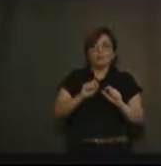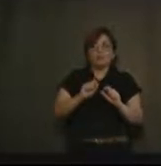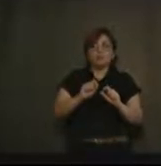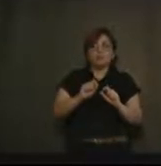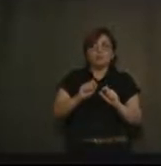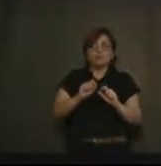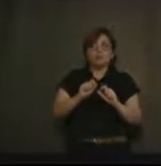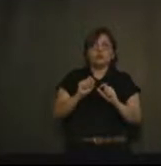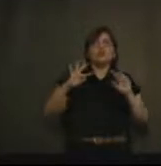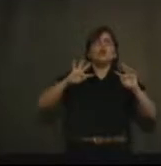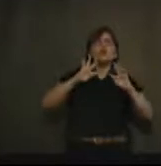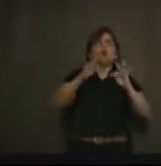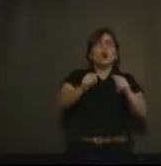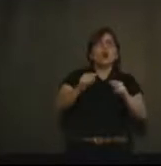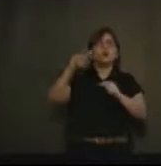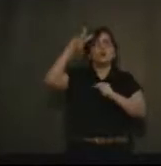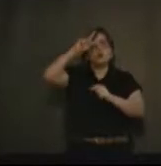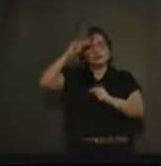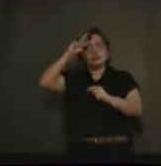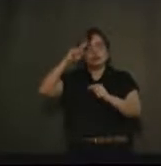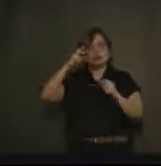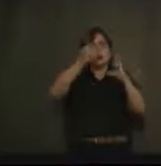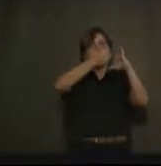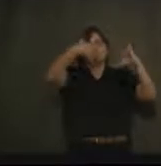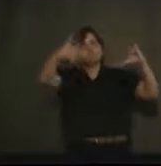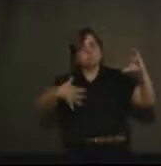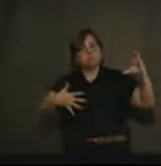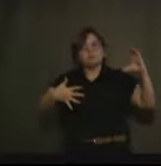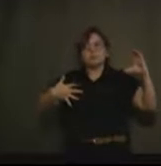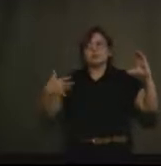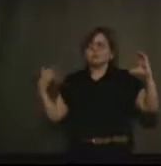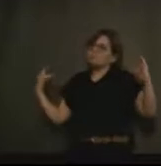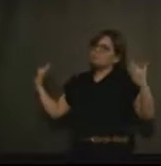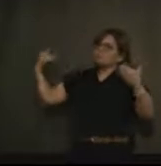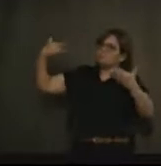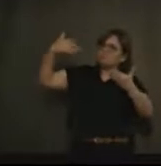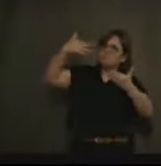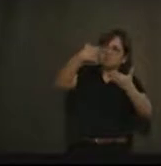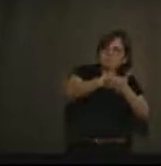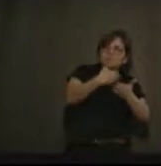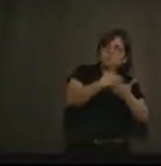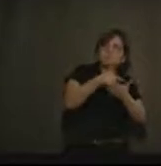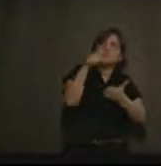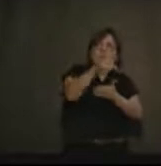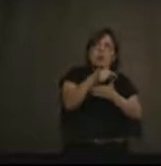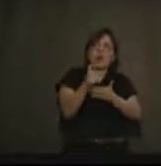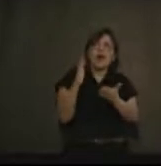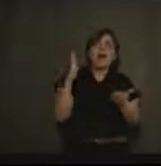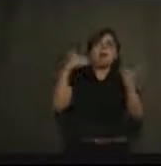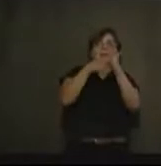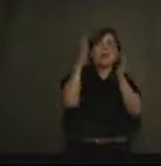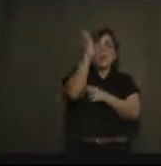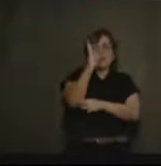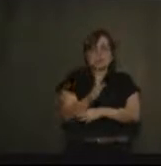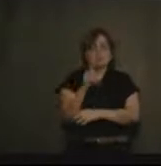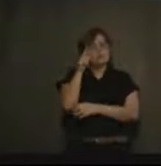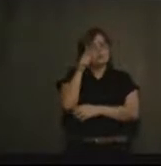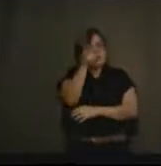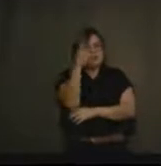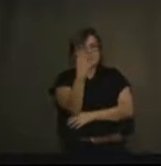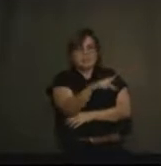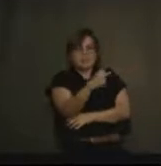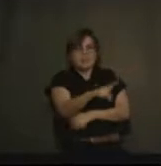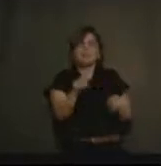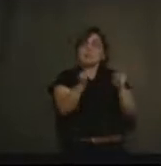histórica causada pela vinda do Simeão ao Brasil e pelo interesse, e por outro lado, pelo interesse que